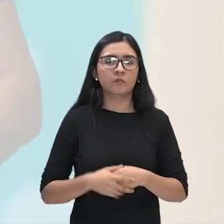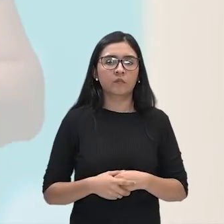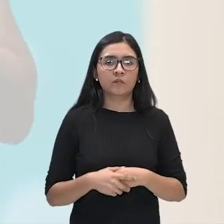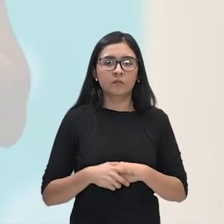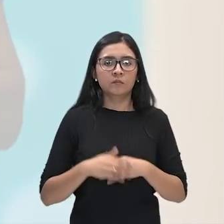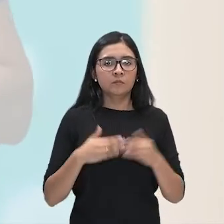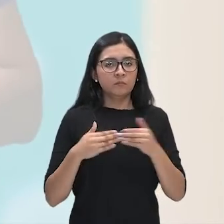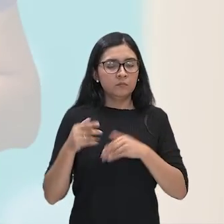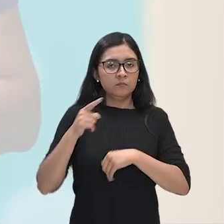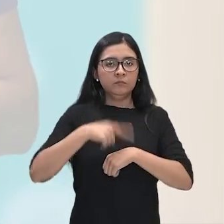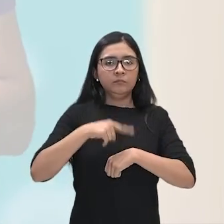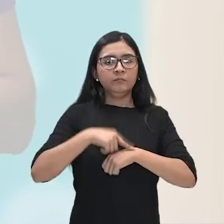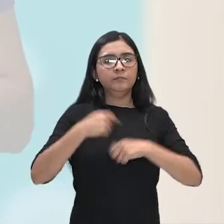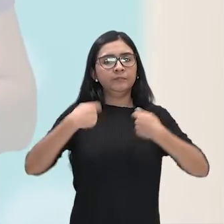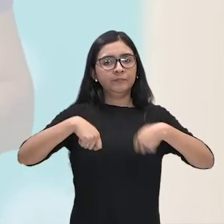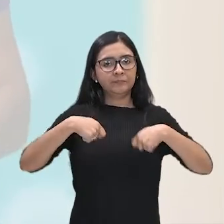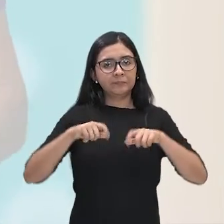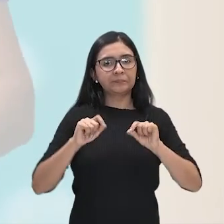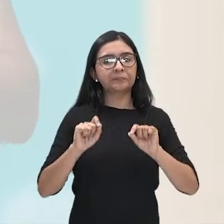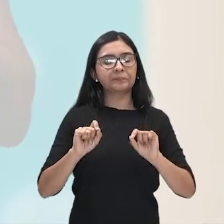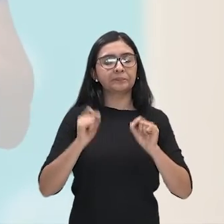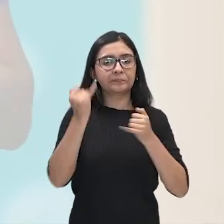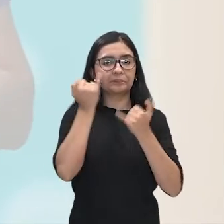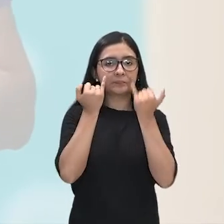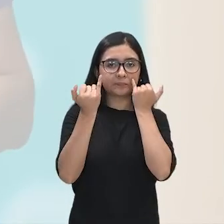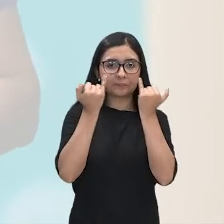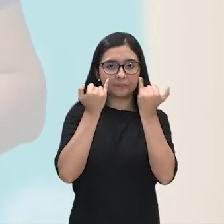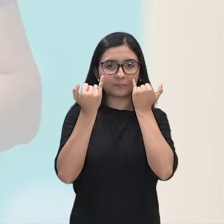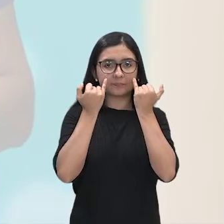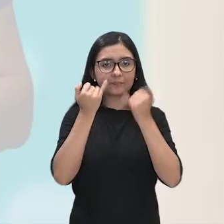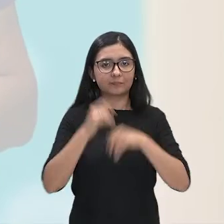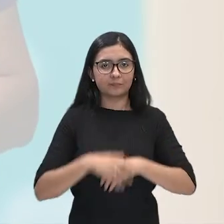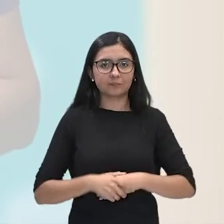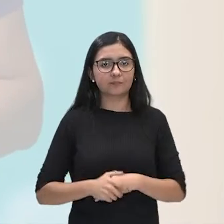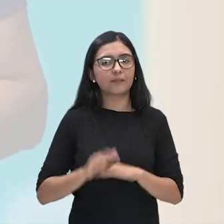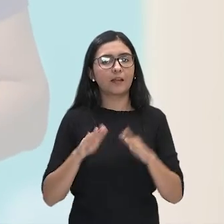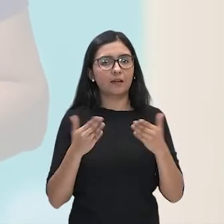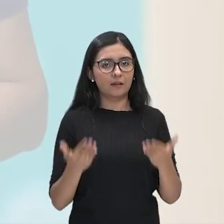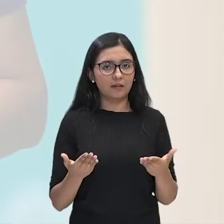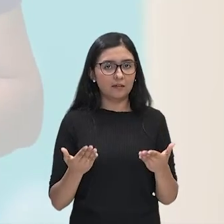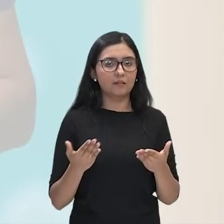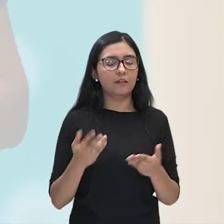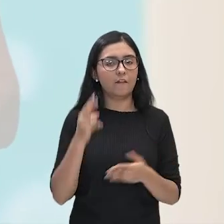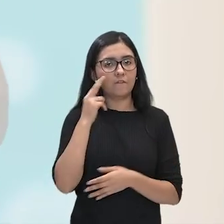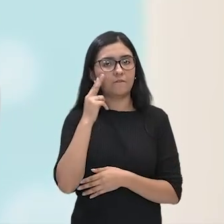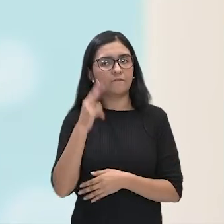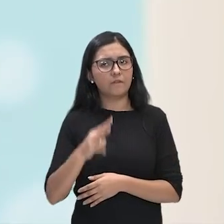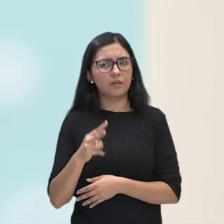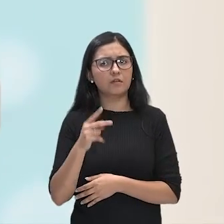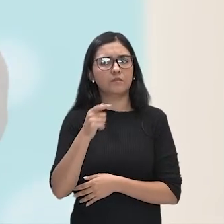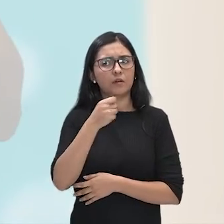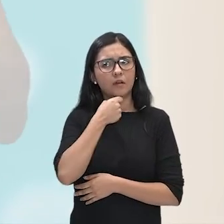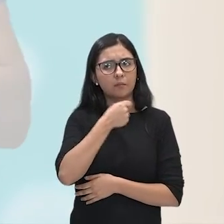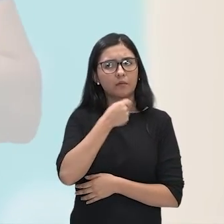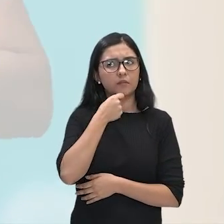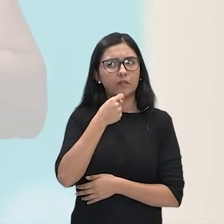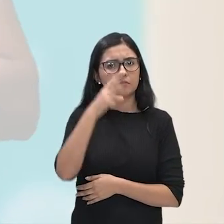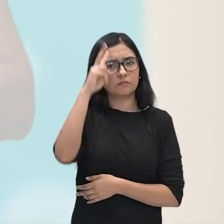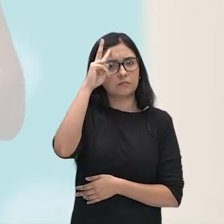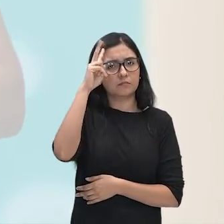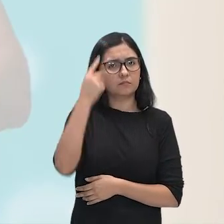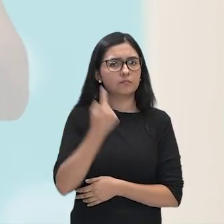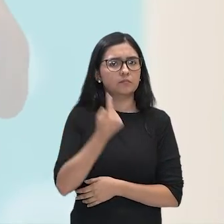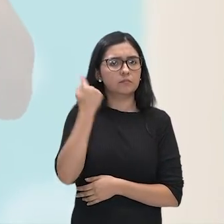momento eu preciso de uma informação, olha, eu vi uma reportagem sobre isso, então eu